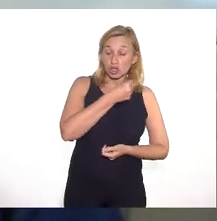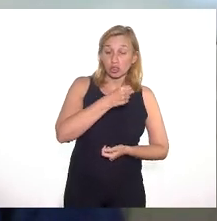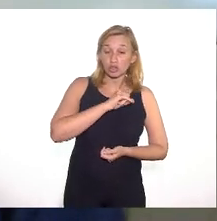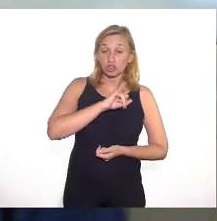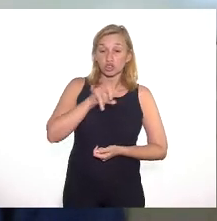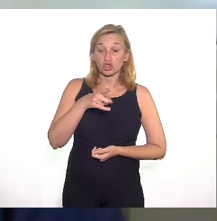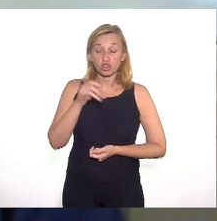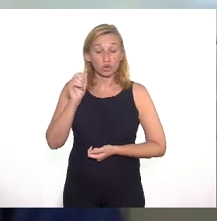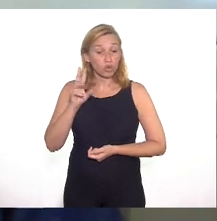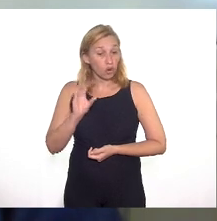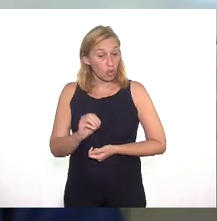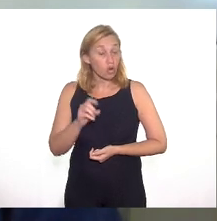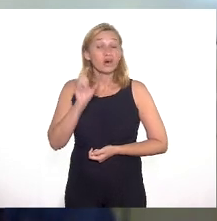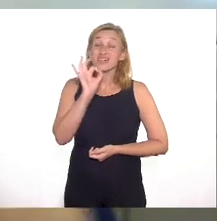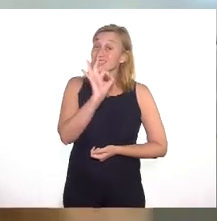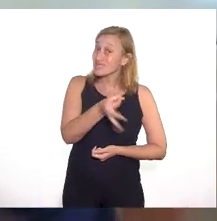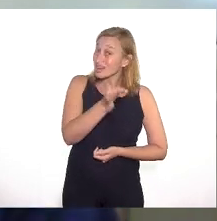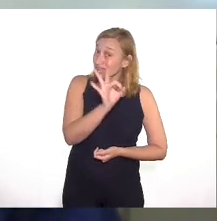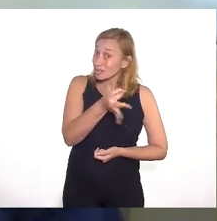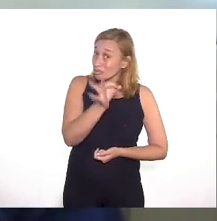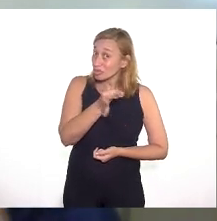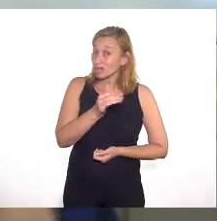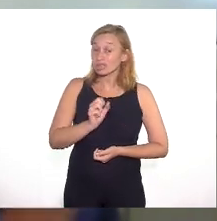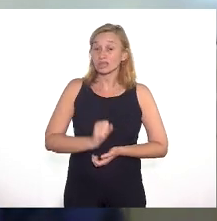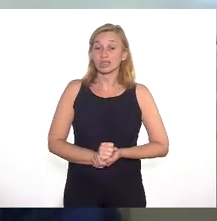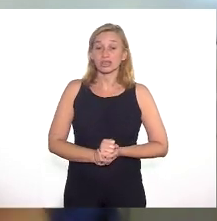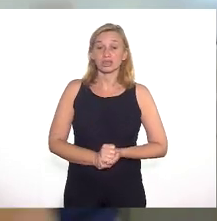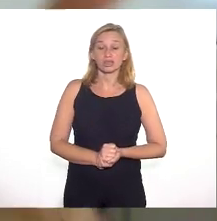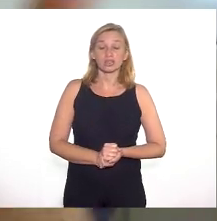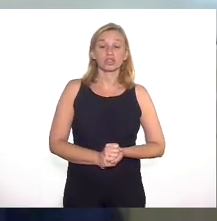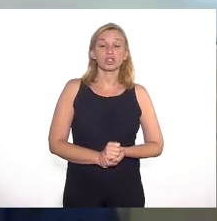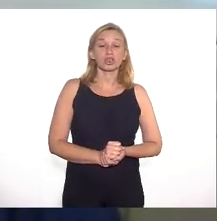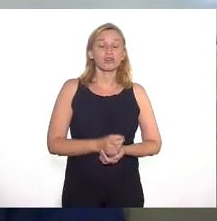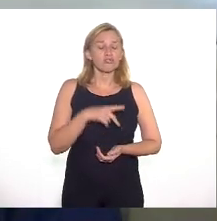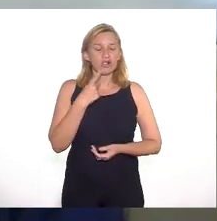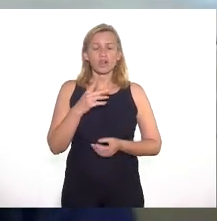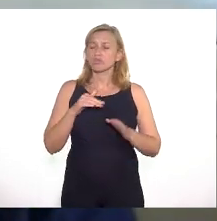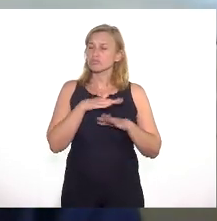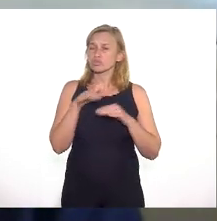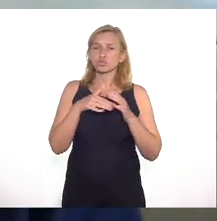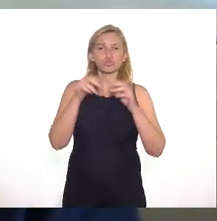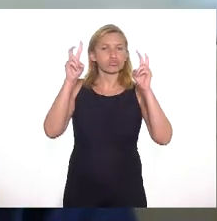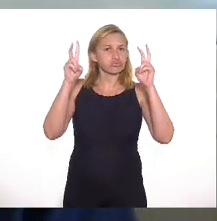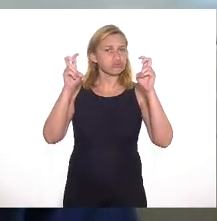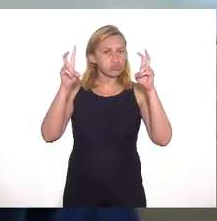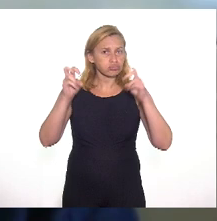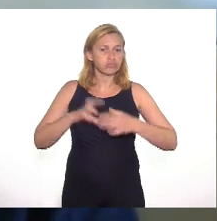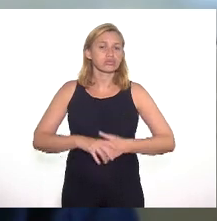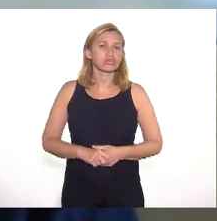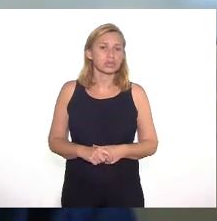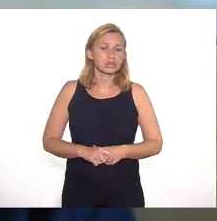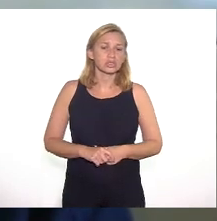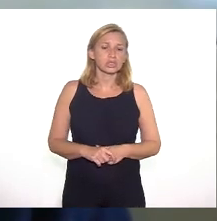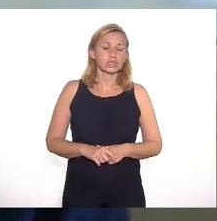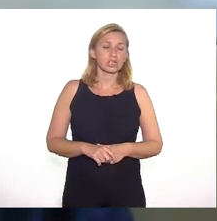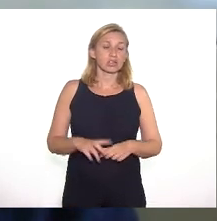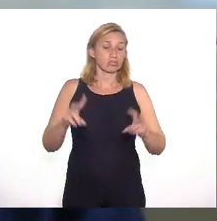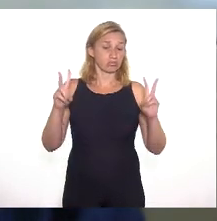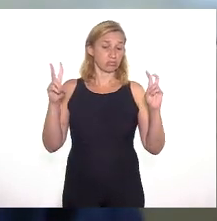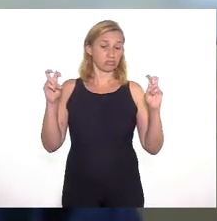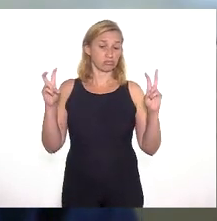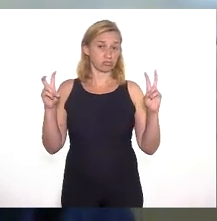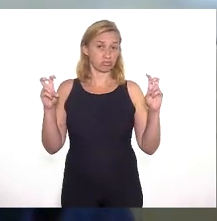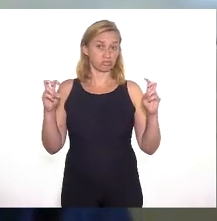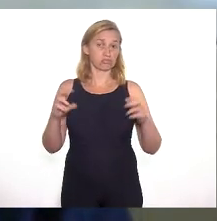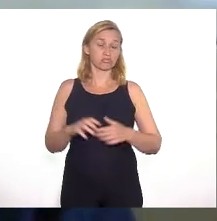Otávio exatamente bota à tona toda essa questão. E, nessa matéria,